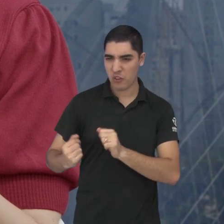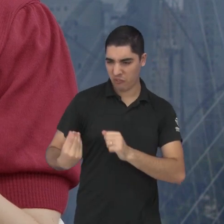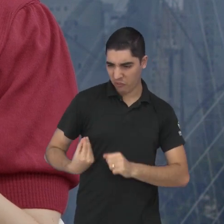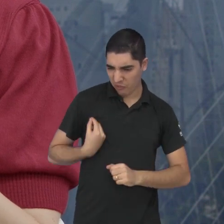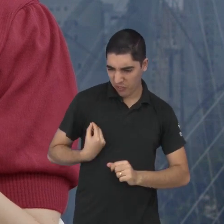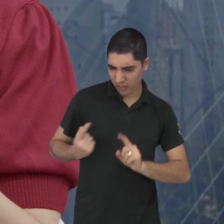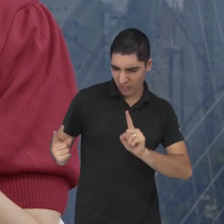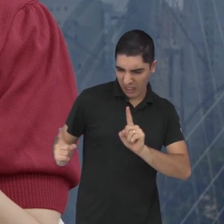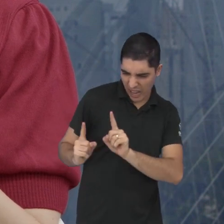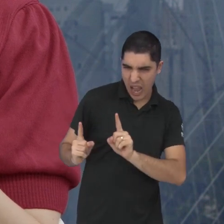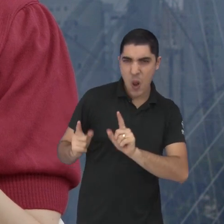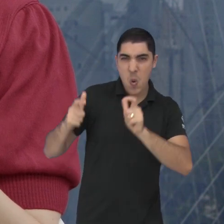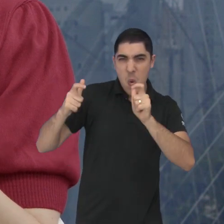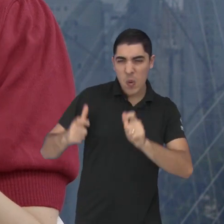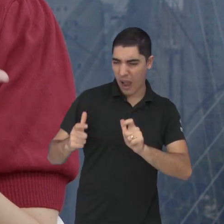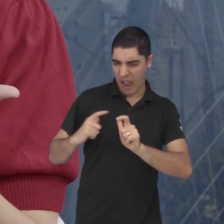né